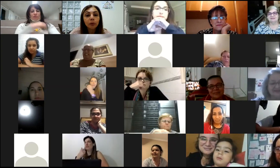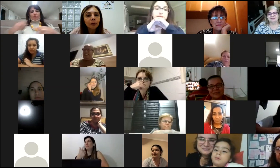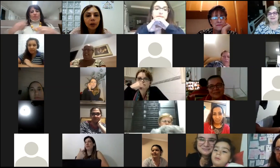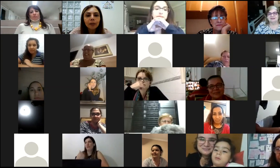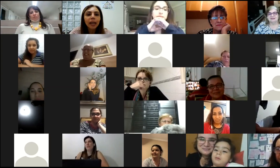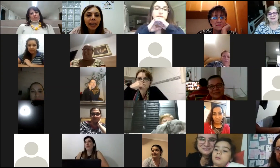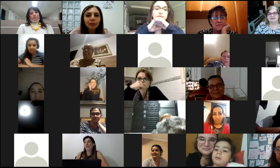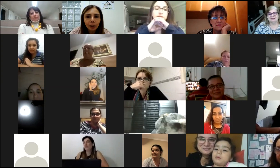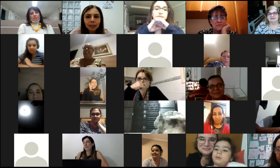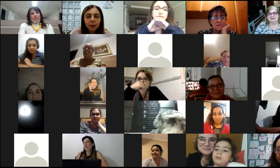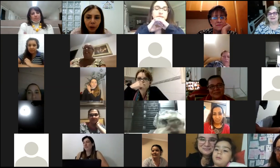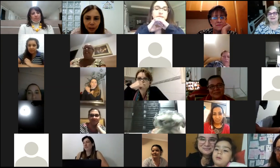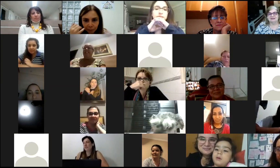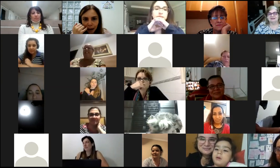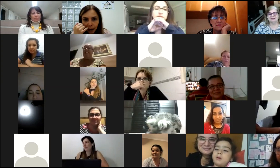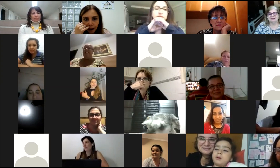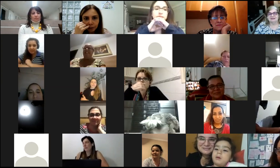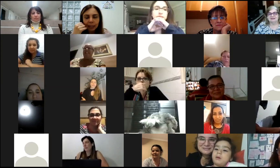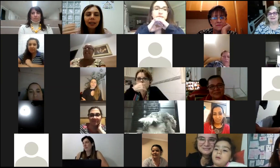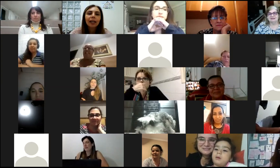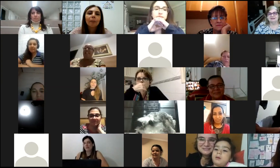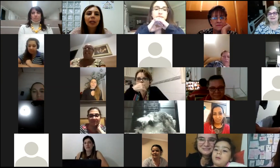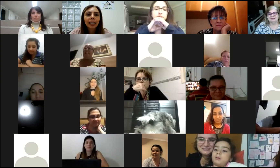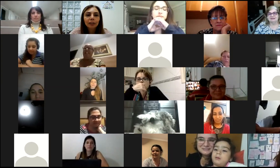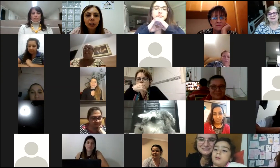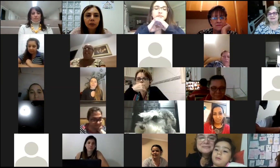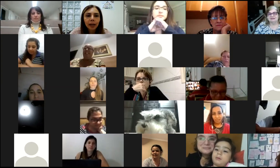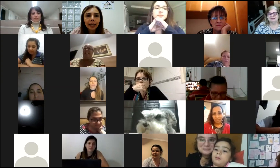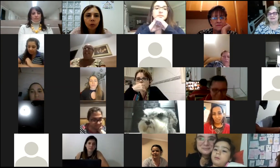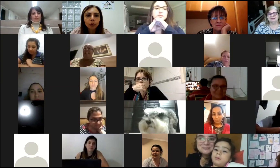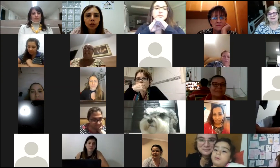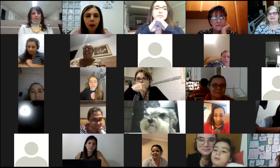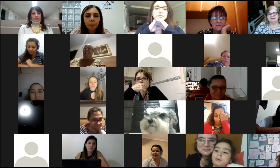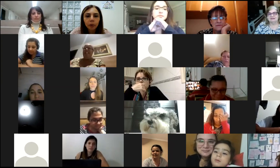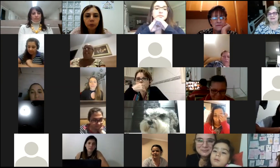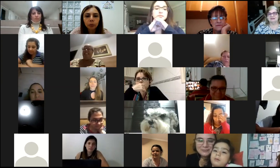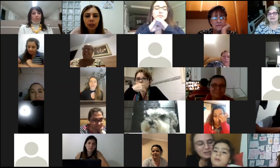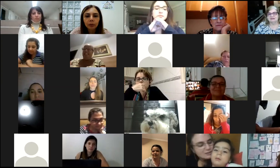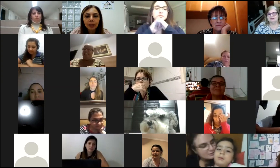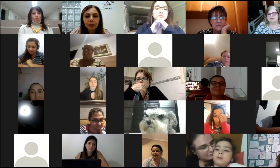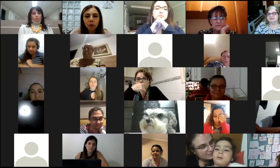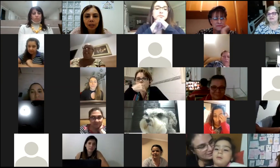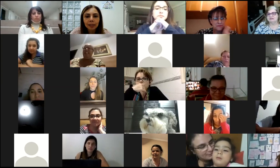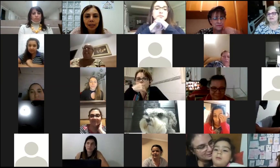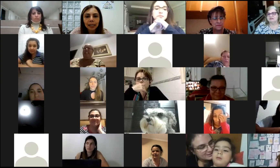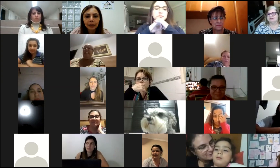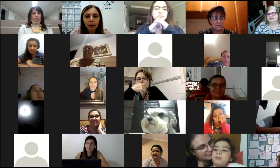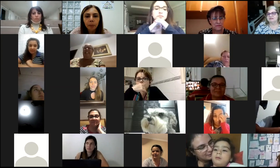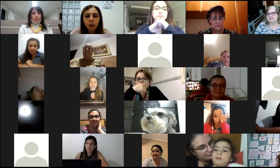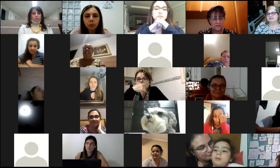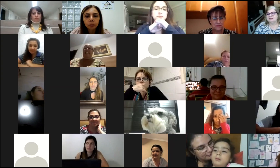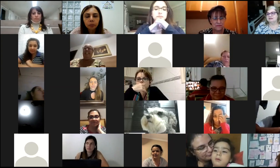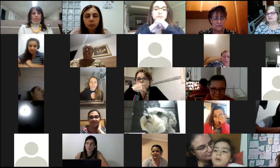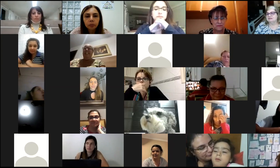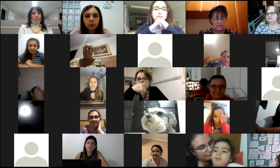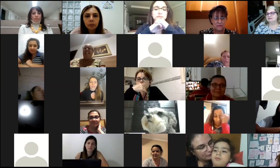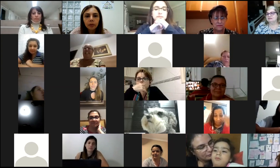gente, por favor, venham na nossa próxima aula, porque a gente vai continuar aprofundando essas coisas aí, tá